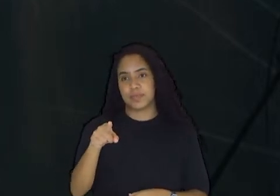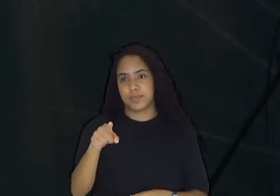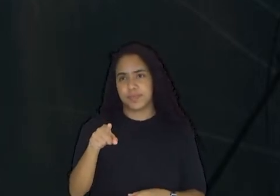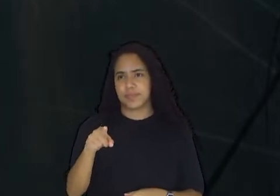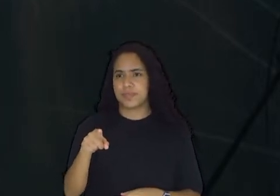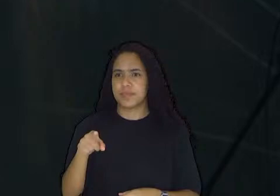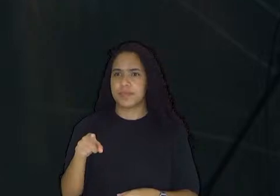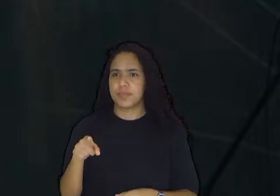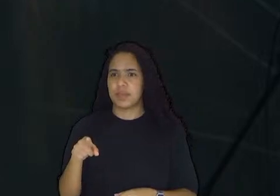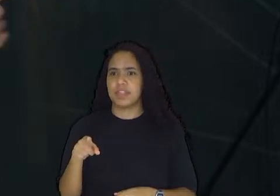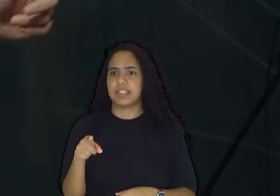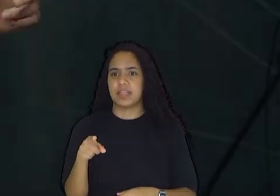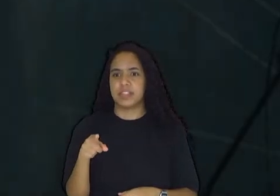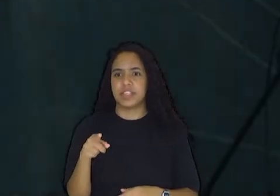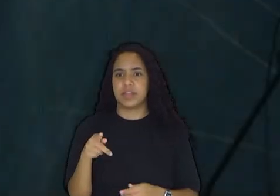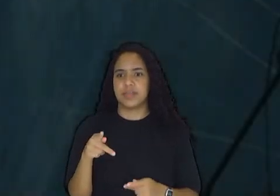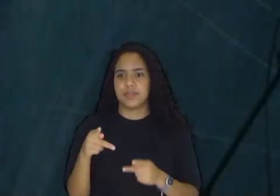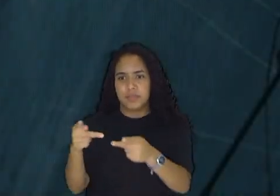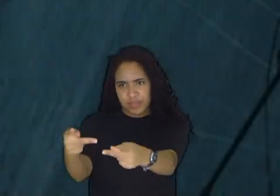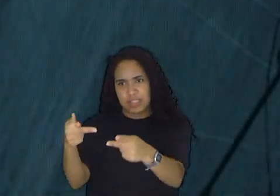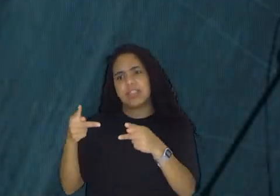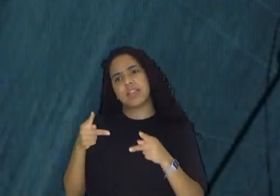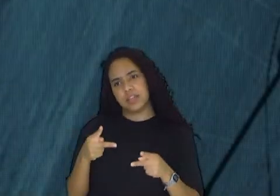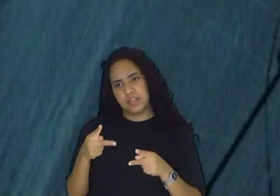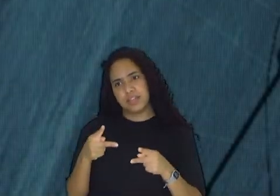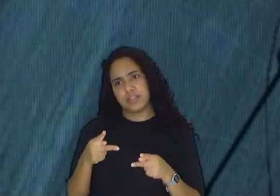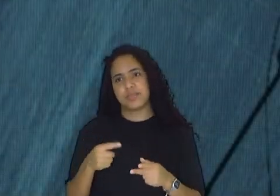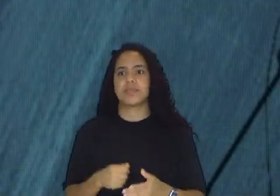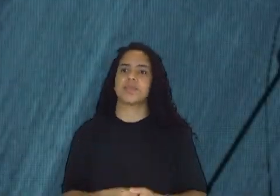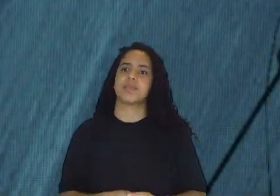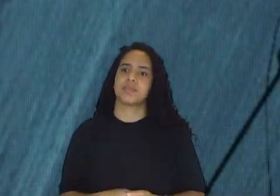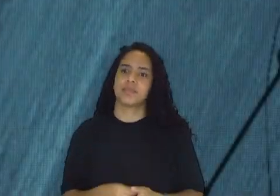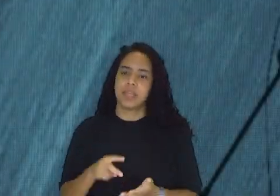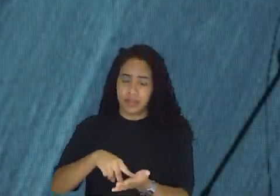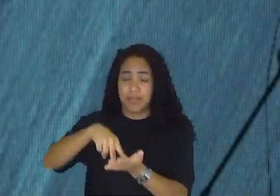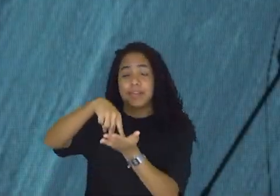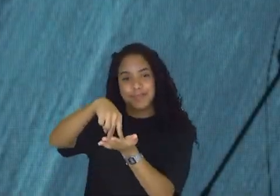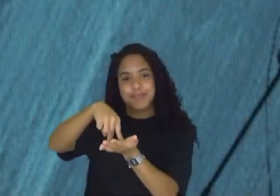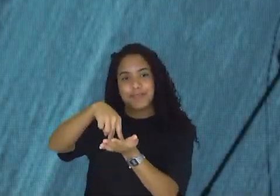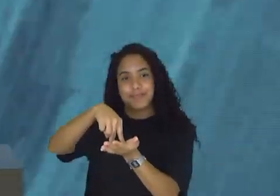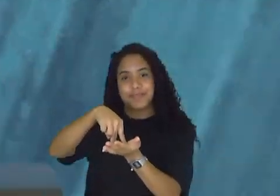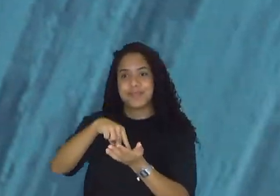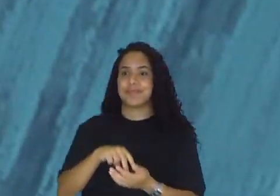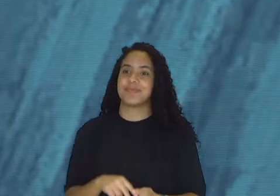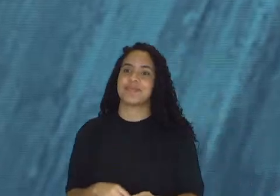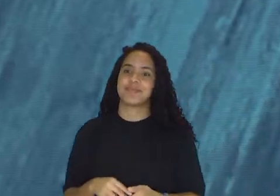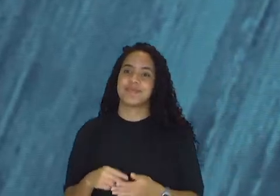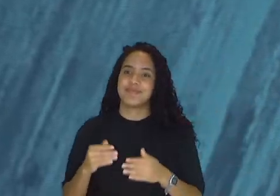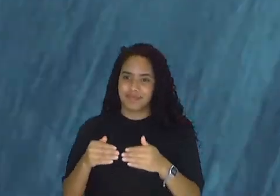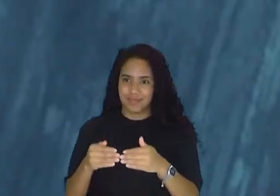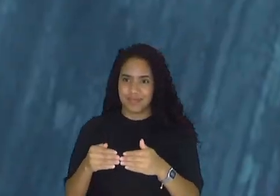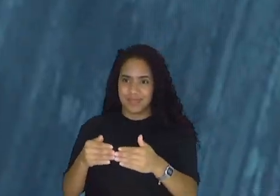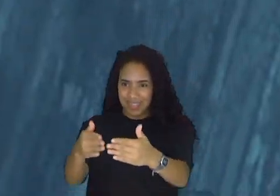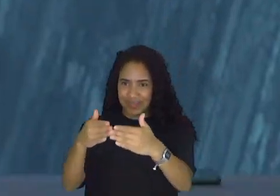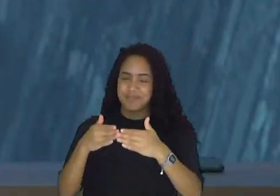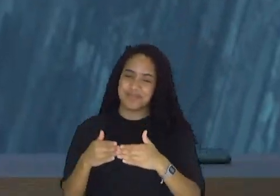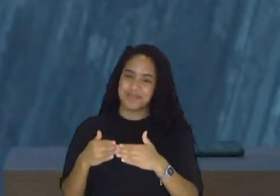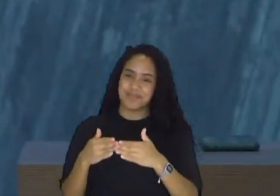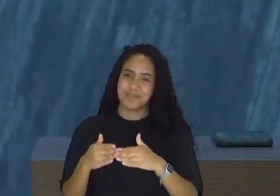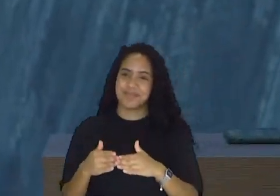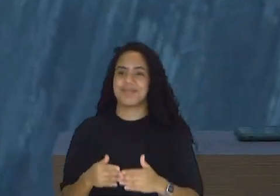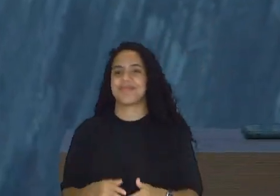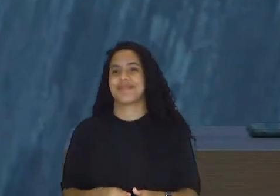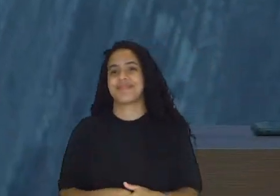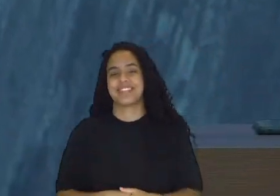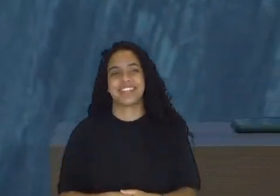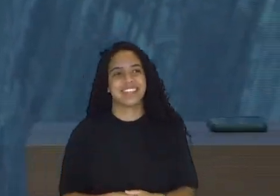Fique em pé se você é um visitante. Fábio, eu não vou esquecer do seu recado. Se você é um visitante, fique em pé, vai. Por favor, a gente quer conhecer você,